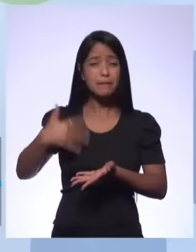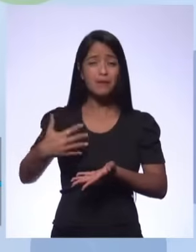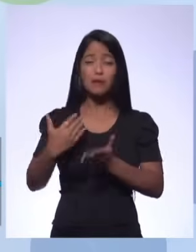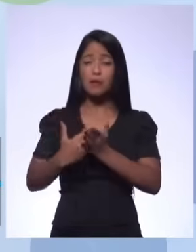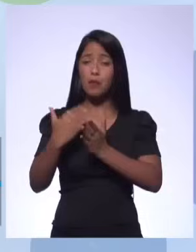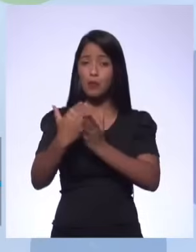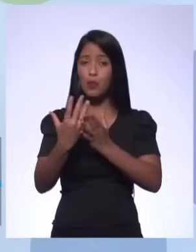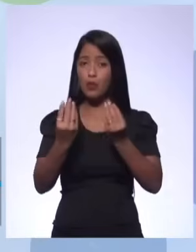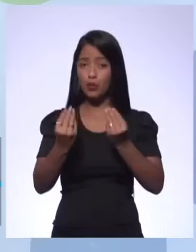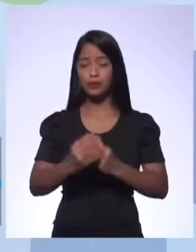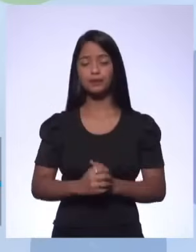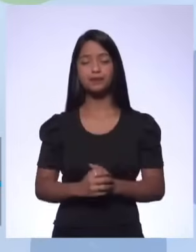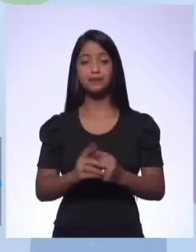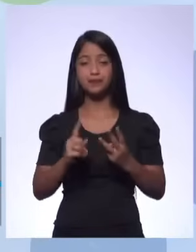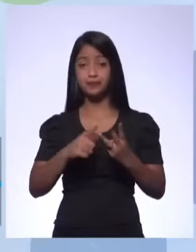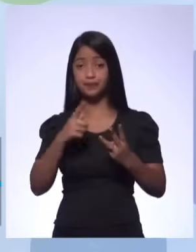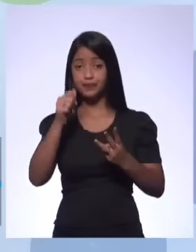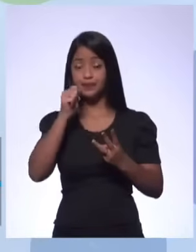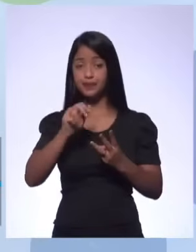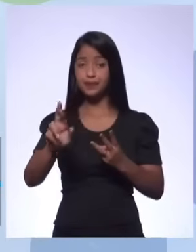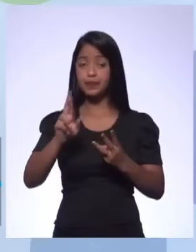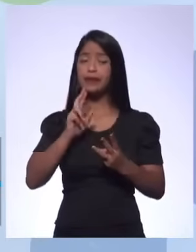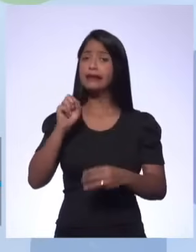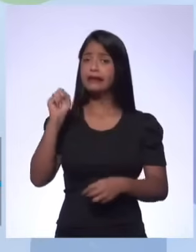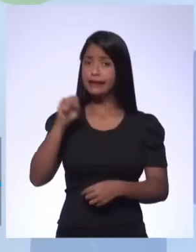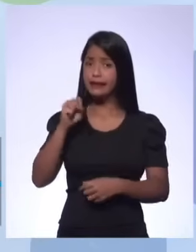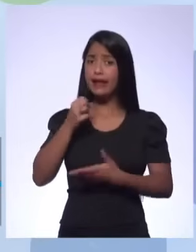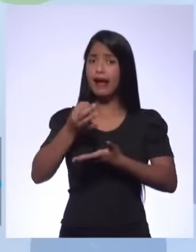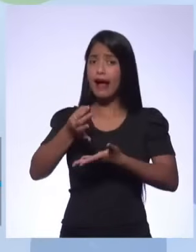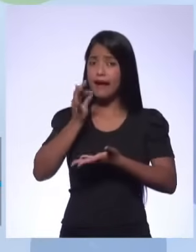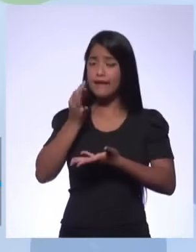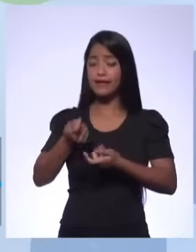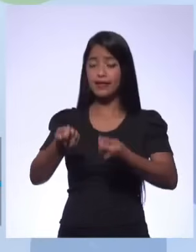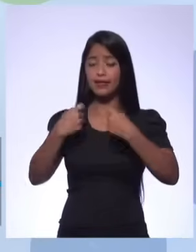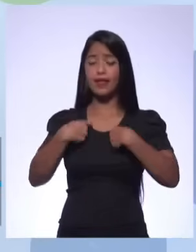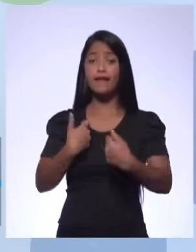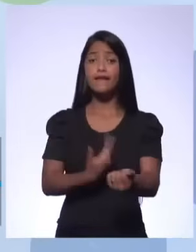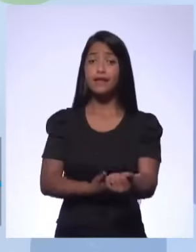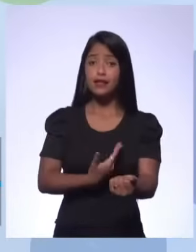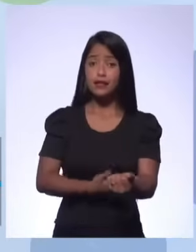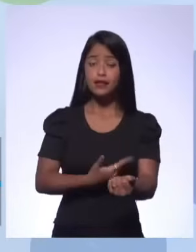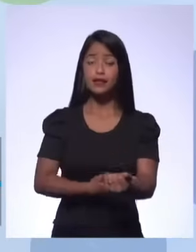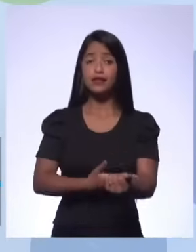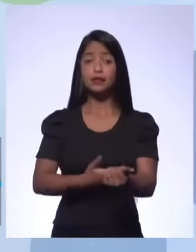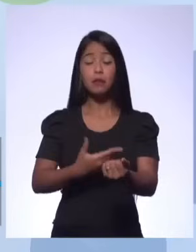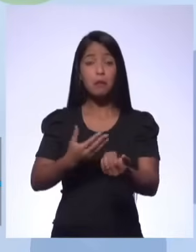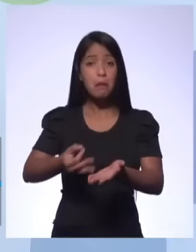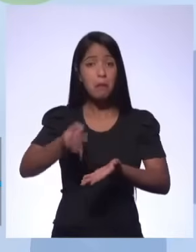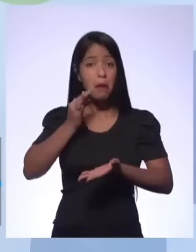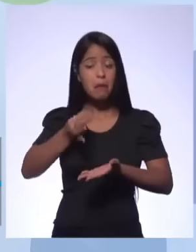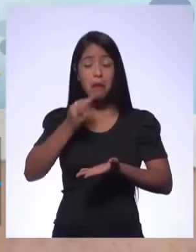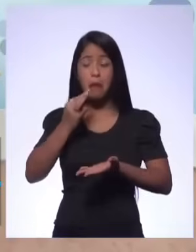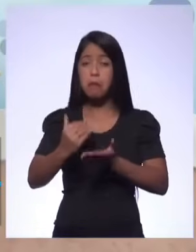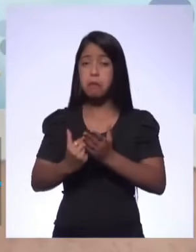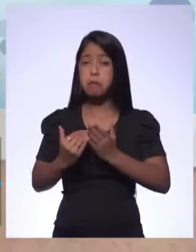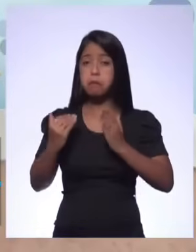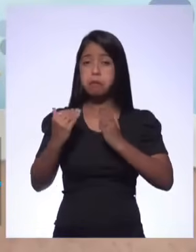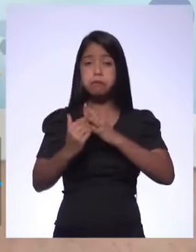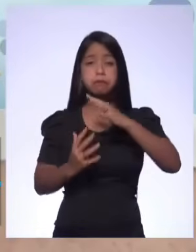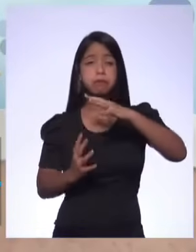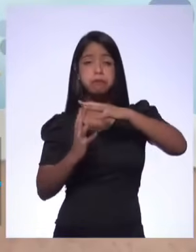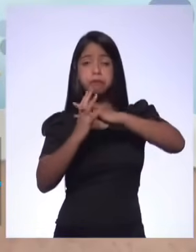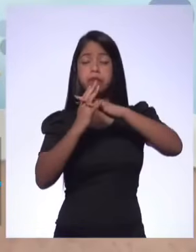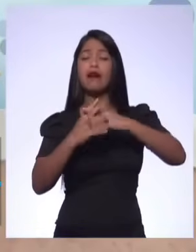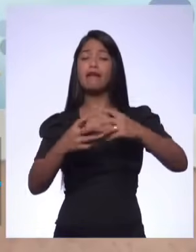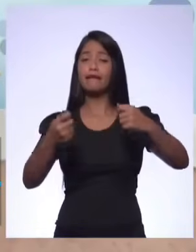sim, ela também dá vício. E com muito excesso faz mal. Certinho, tá perfeito. Eu gostei